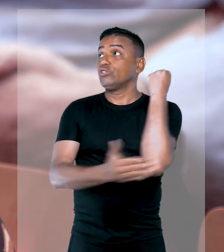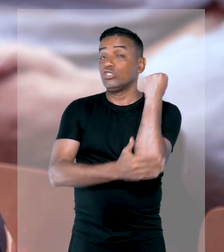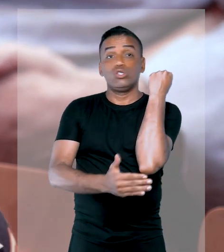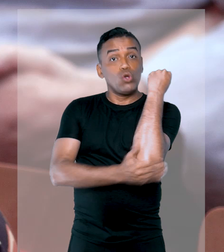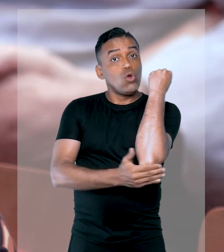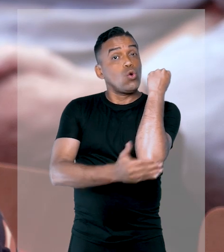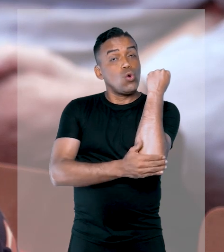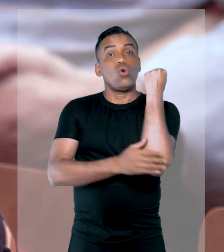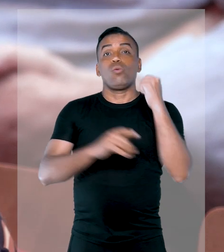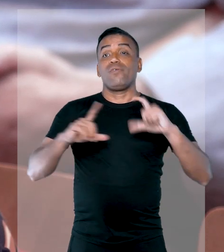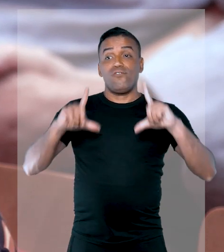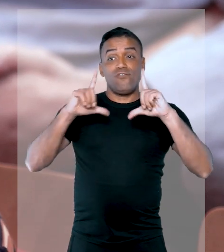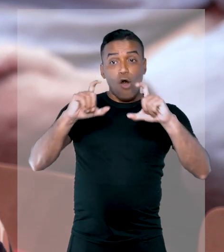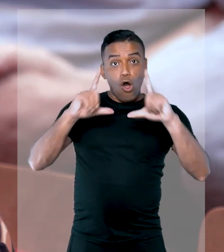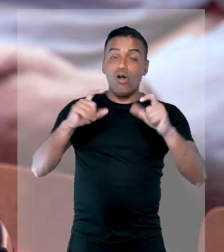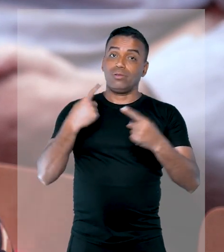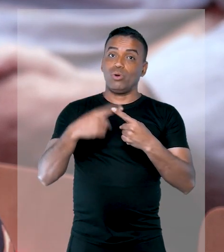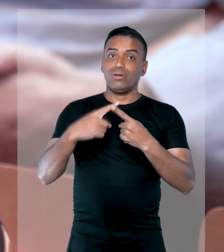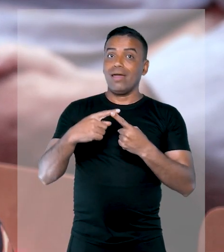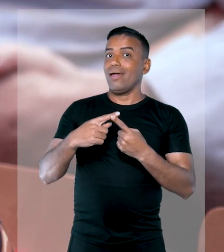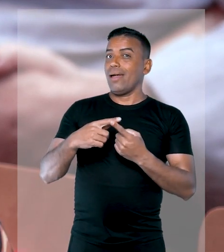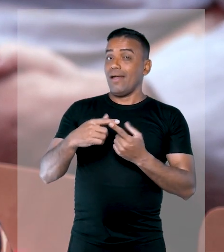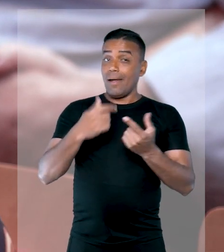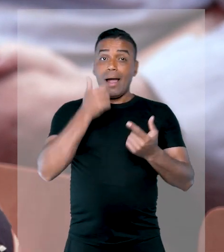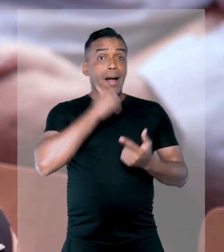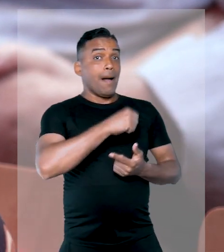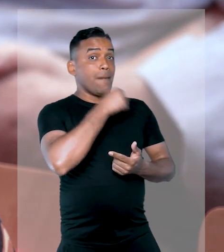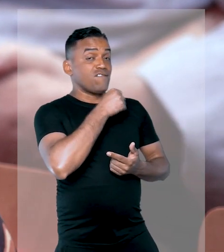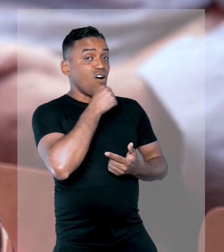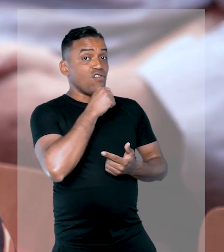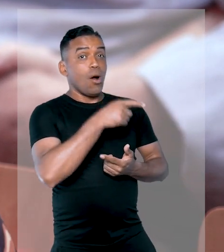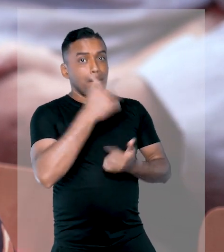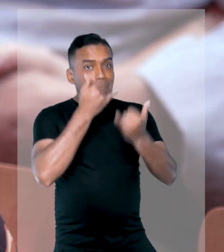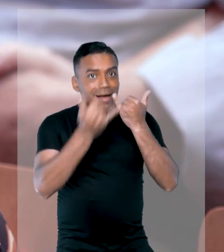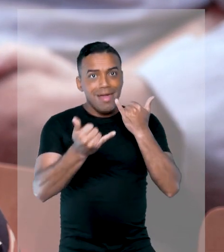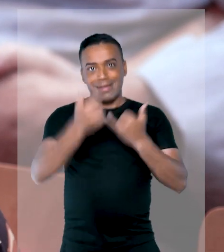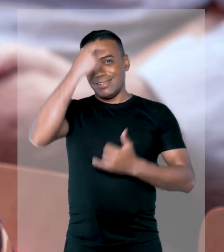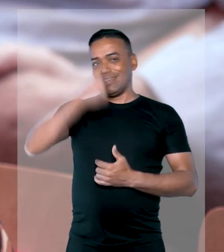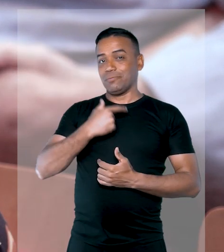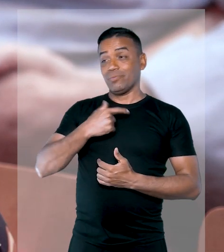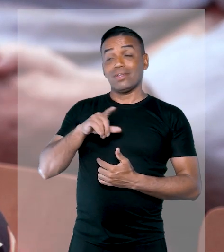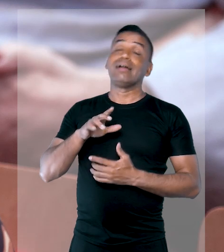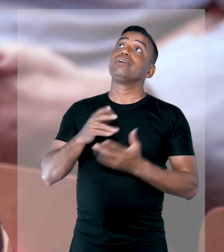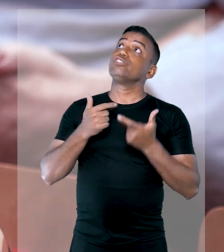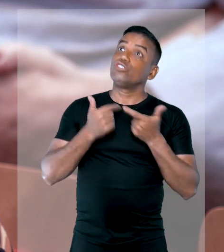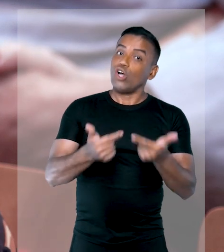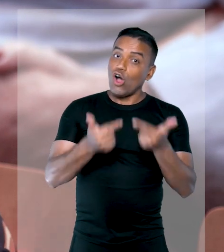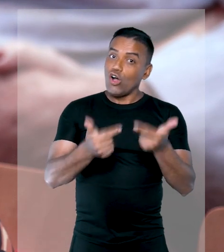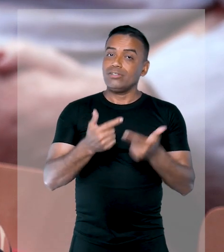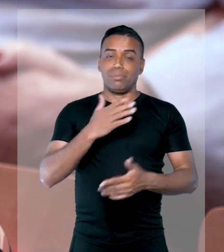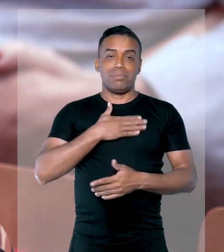tinha certeza que ela era minha cópia. A sorte é que a minha sogra é uma flor.